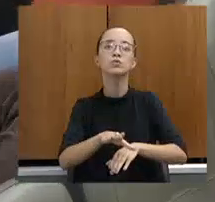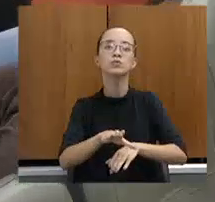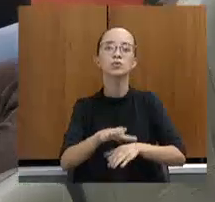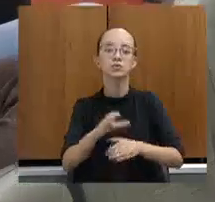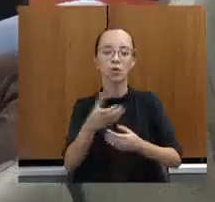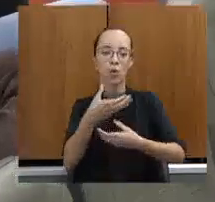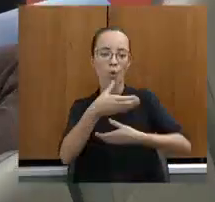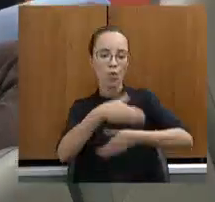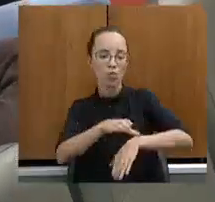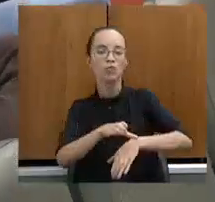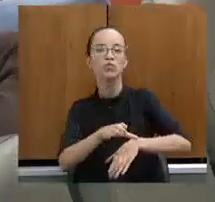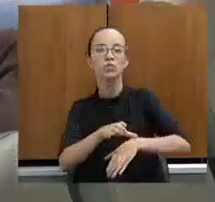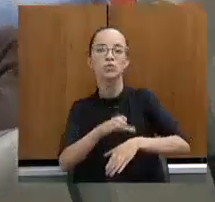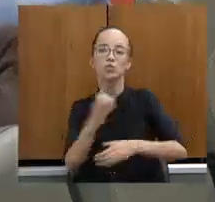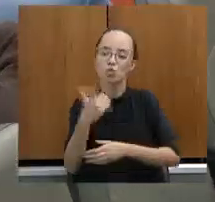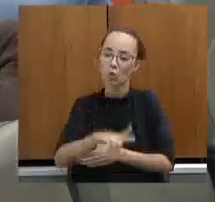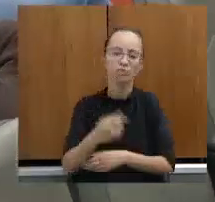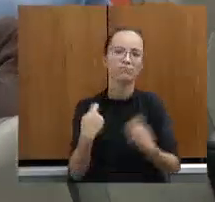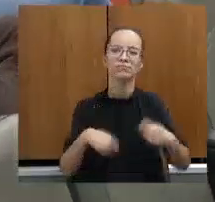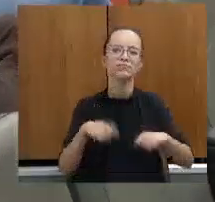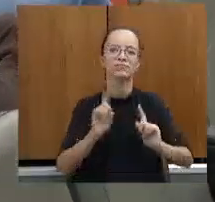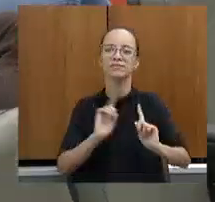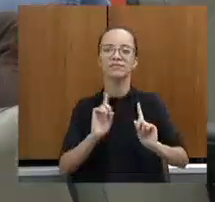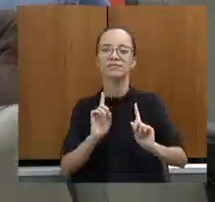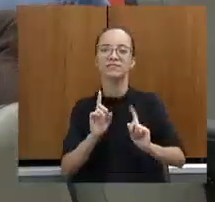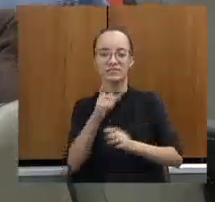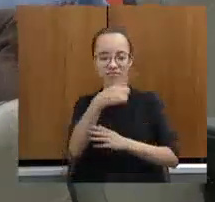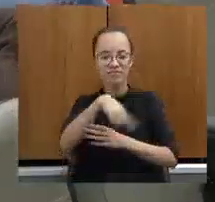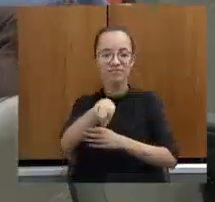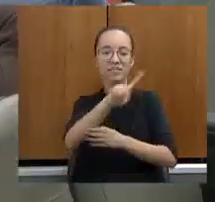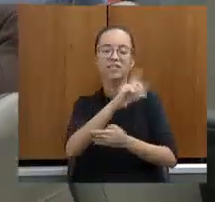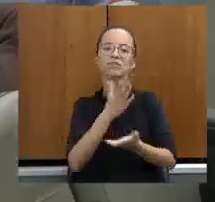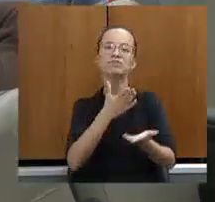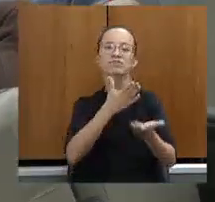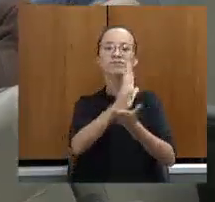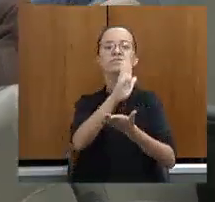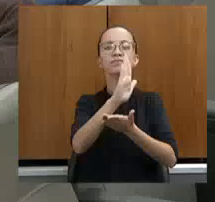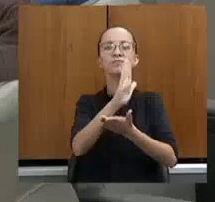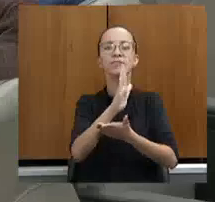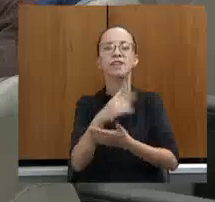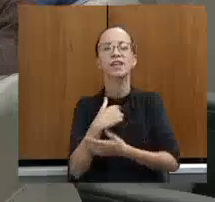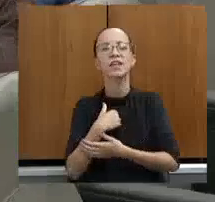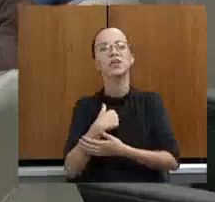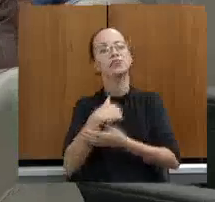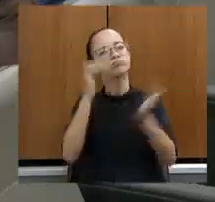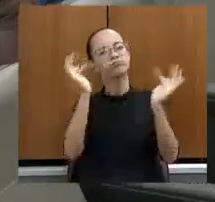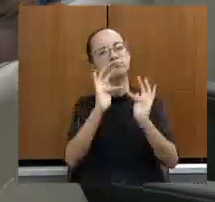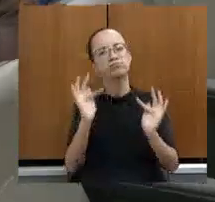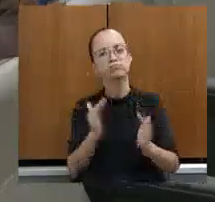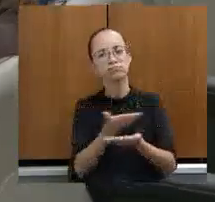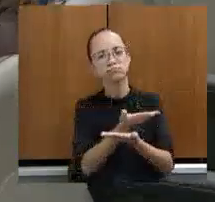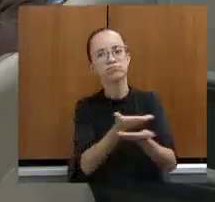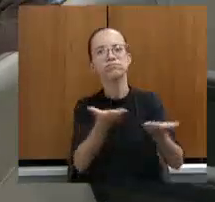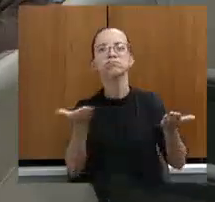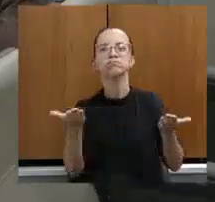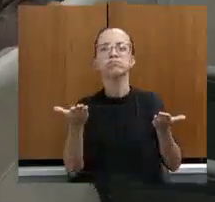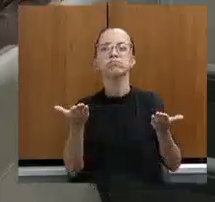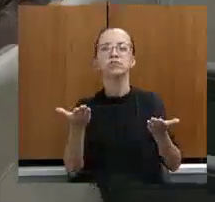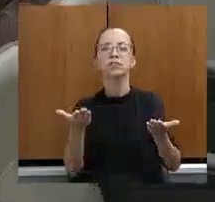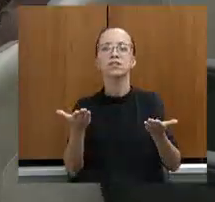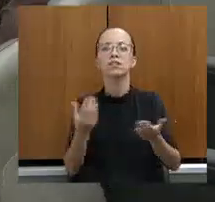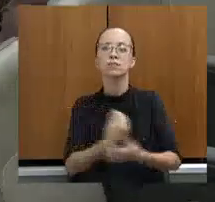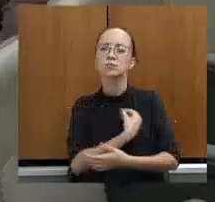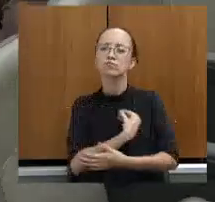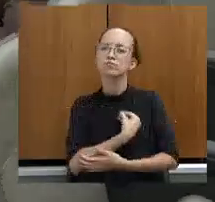concurso para vocês poderia trabalhar Desejo que você seja muito feliz nessa carreira tão nobre